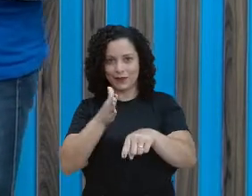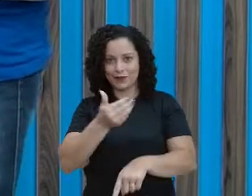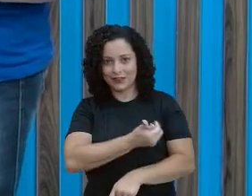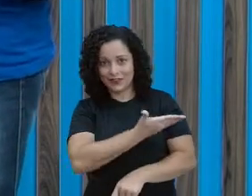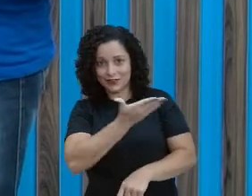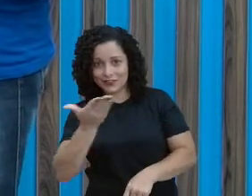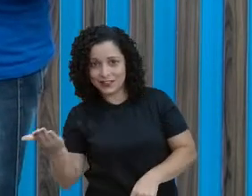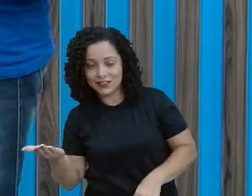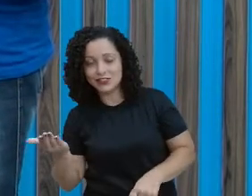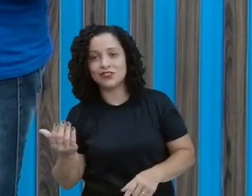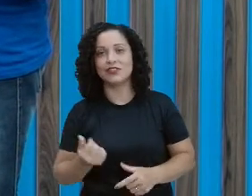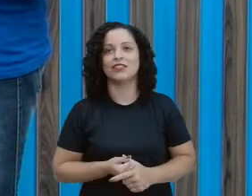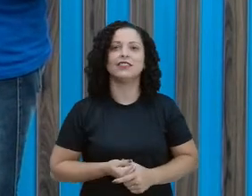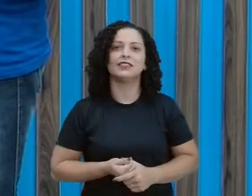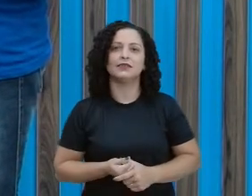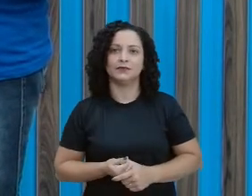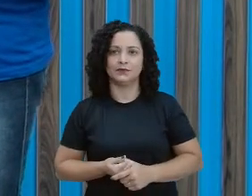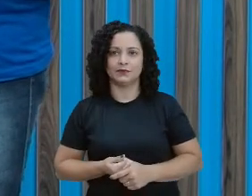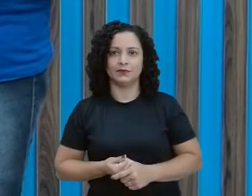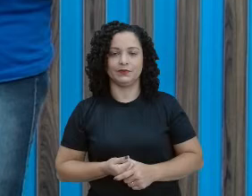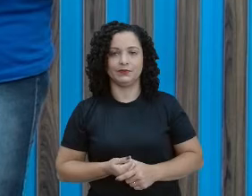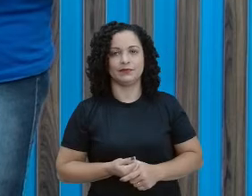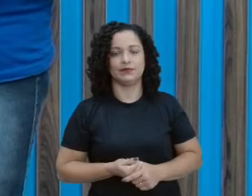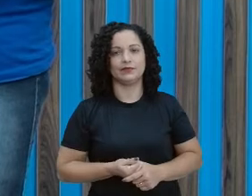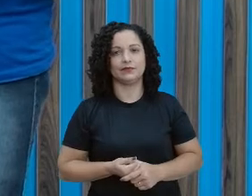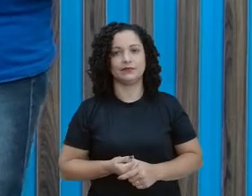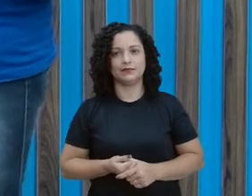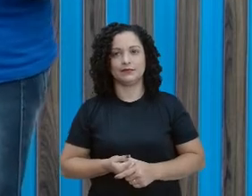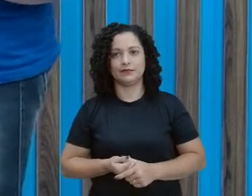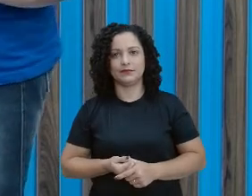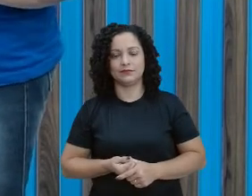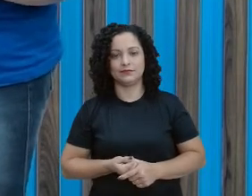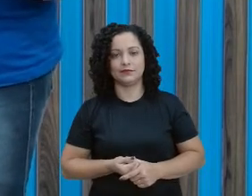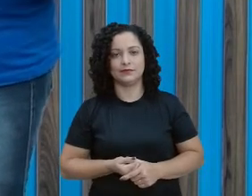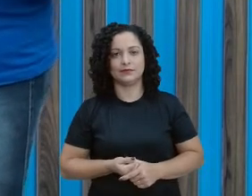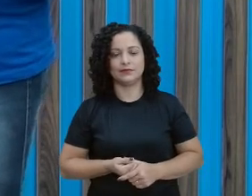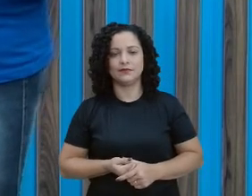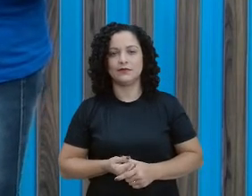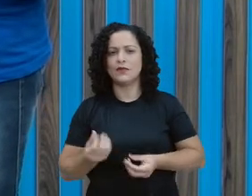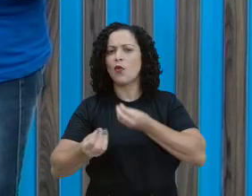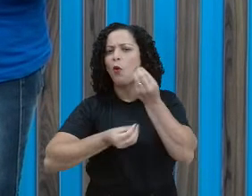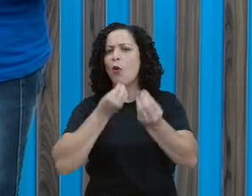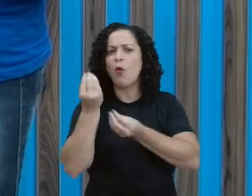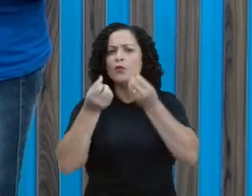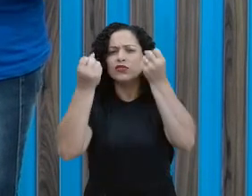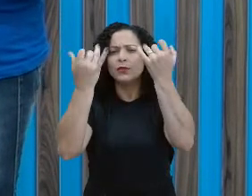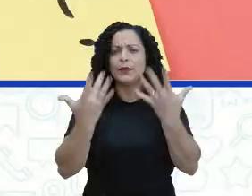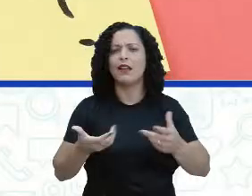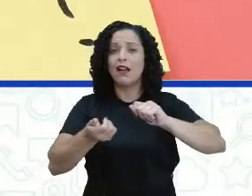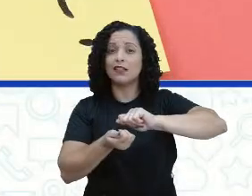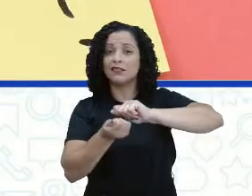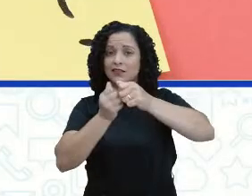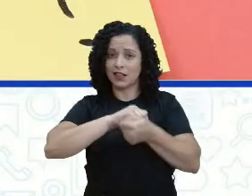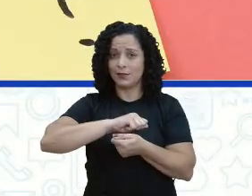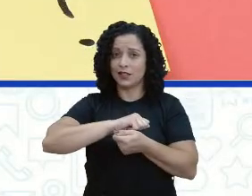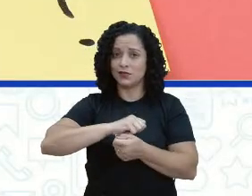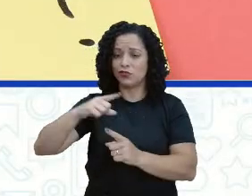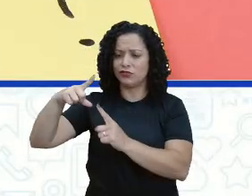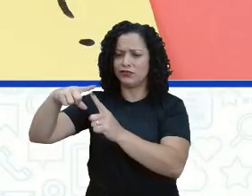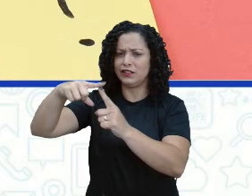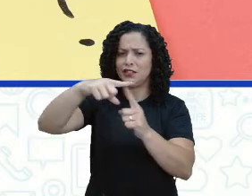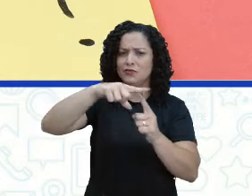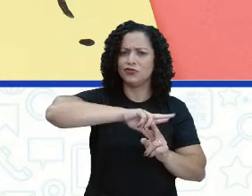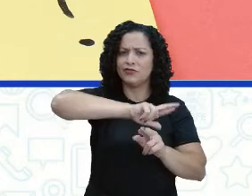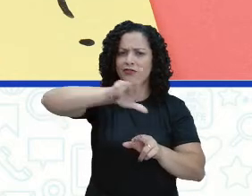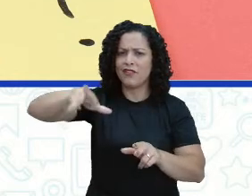vocês. O que explicaria a adaptação, né, daquelas populações de espécies aos ambientes?